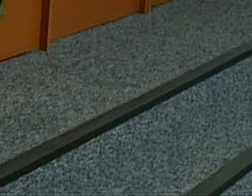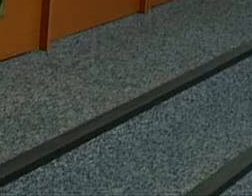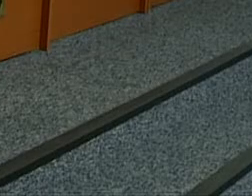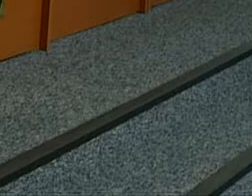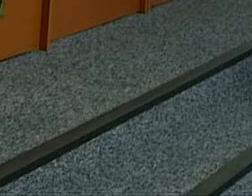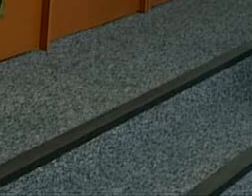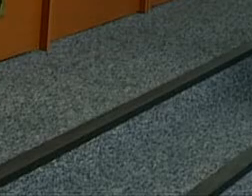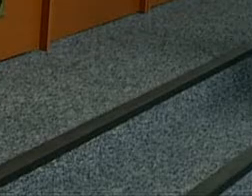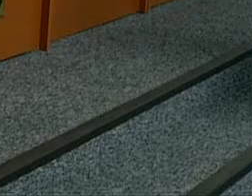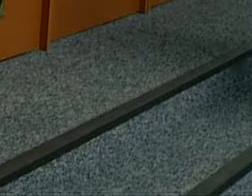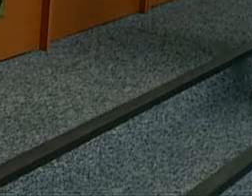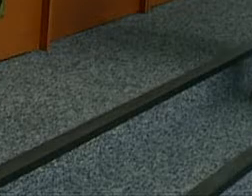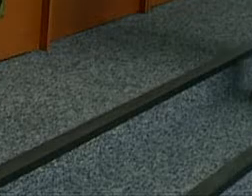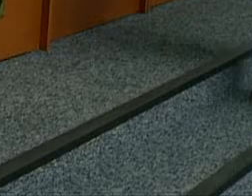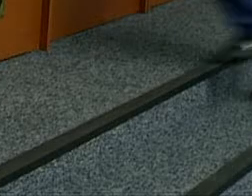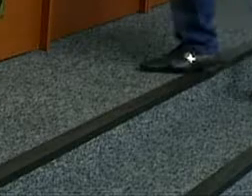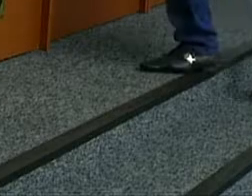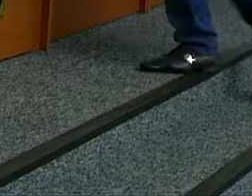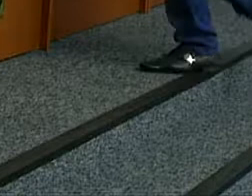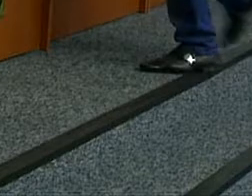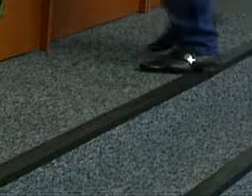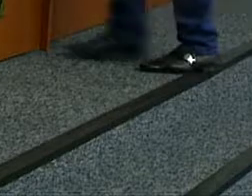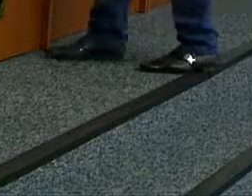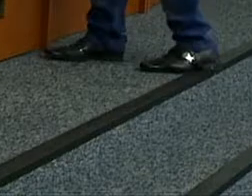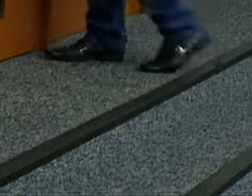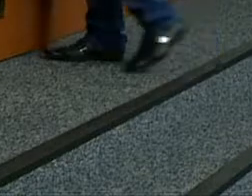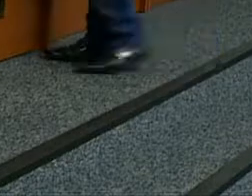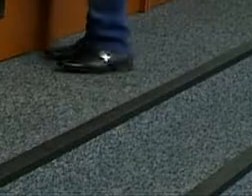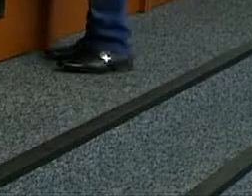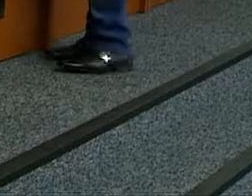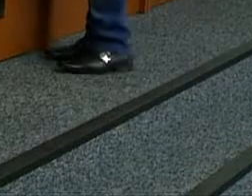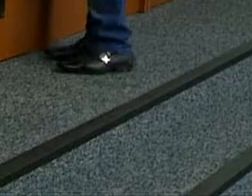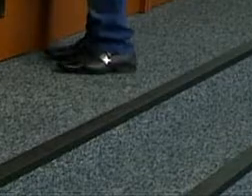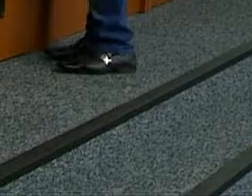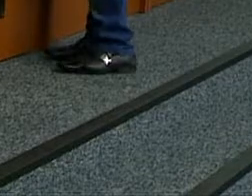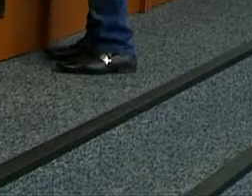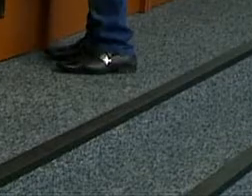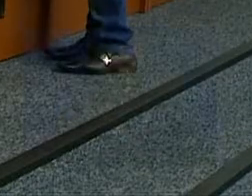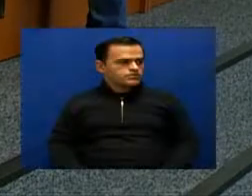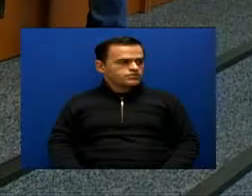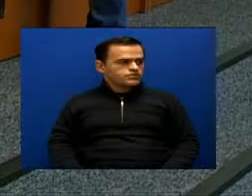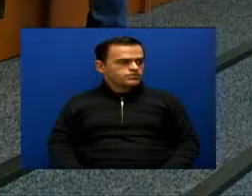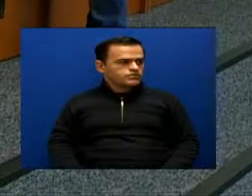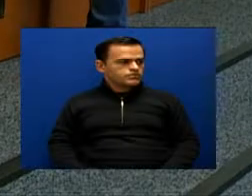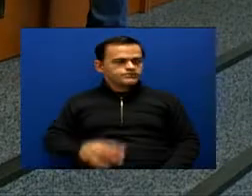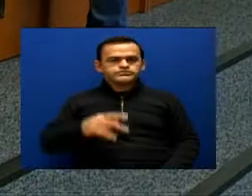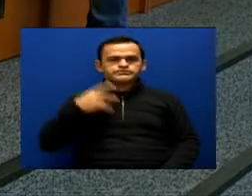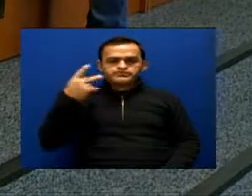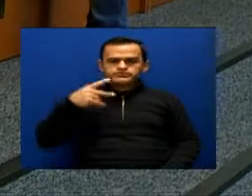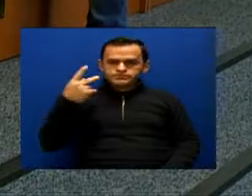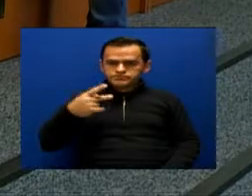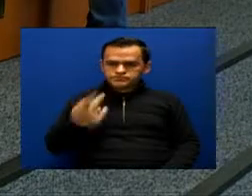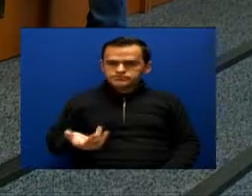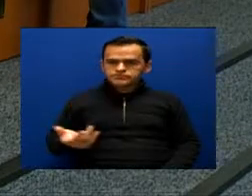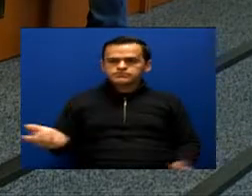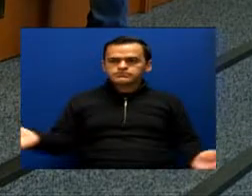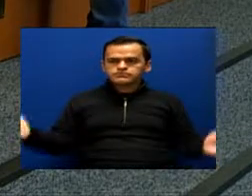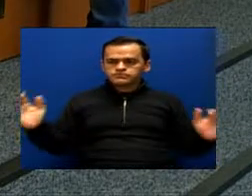Atenção, vereadores, senhores vereadores, por favor, estão sendo chamados ao plenário para darmos continuidade.